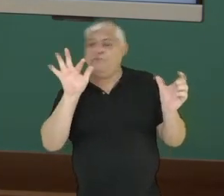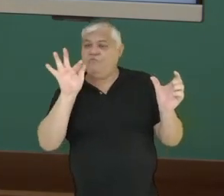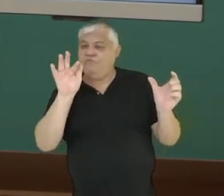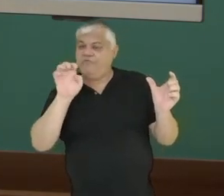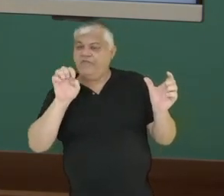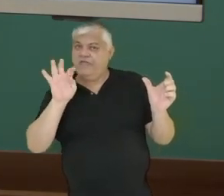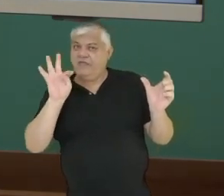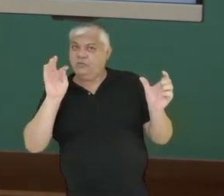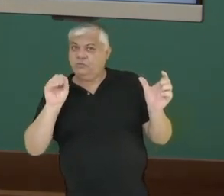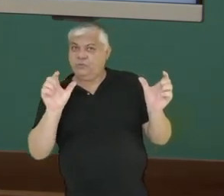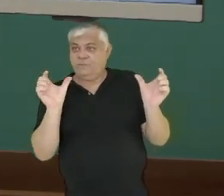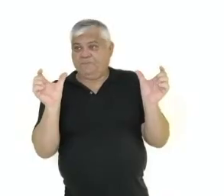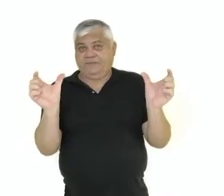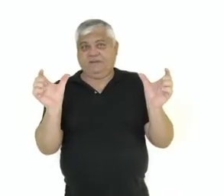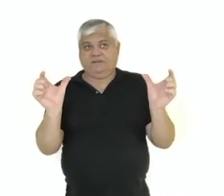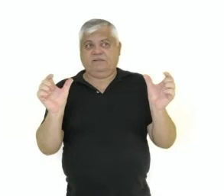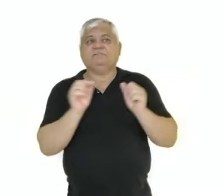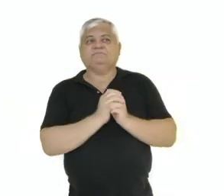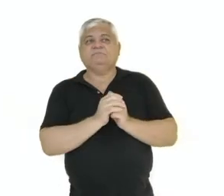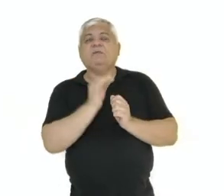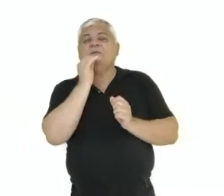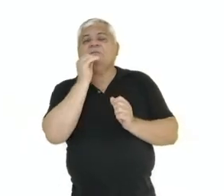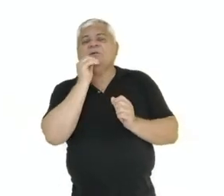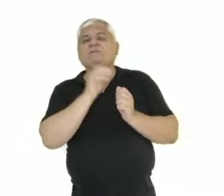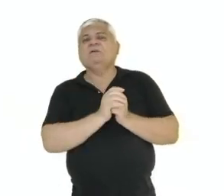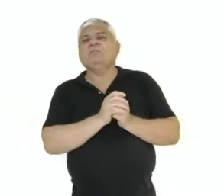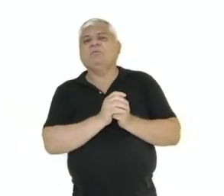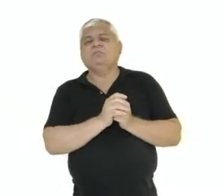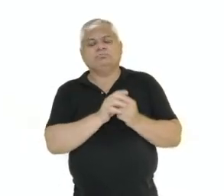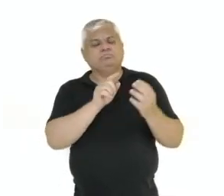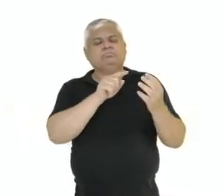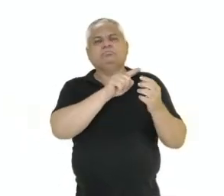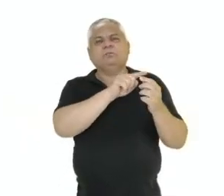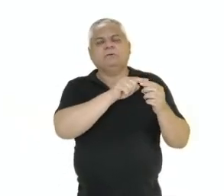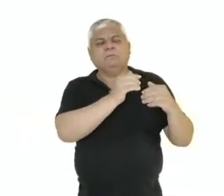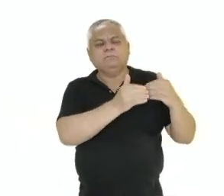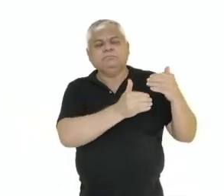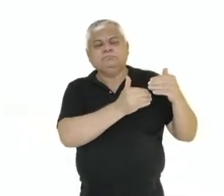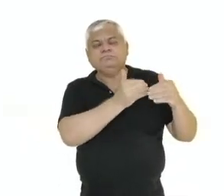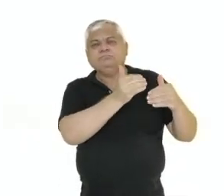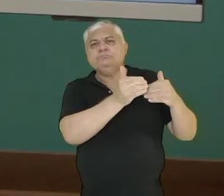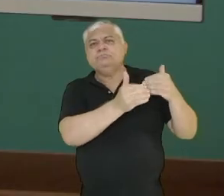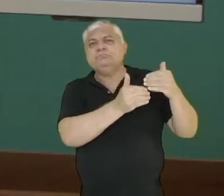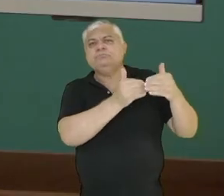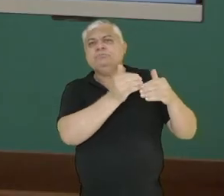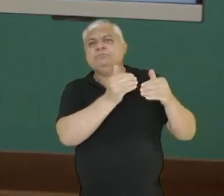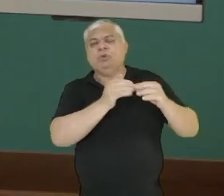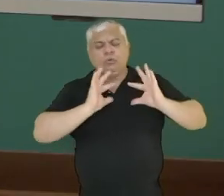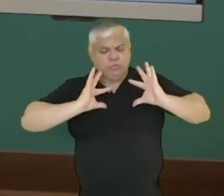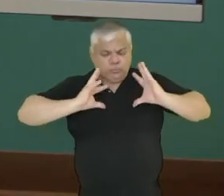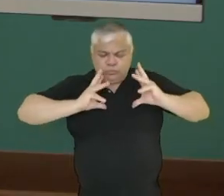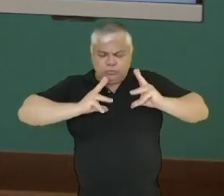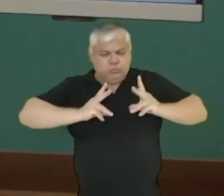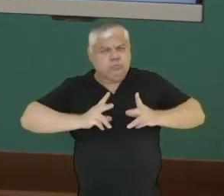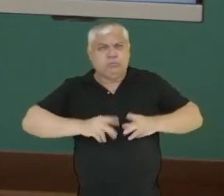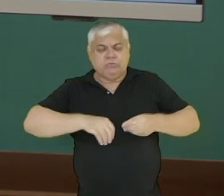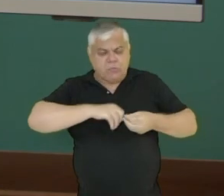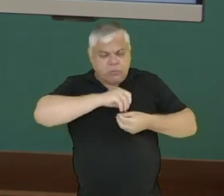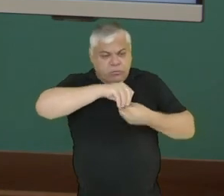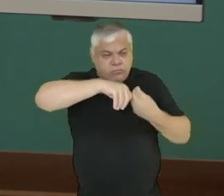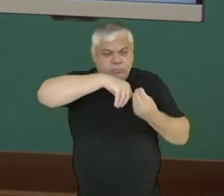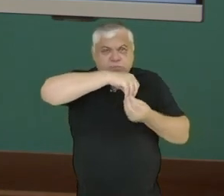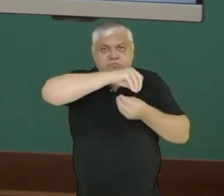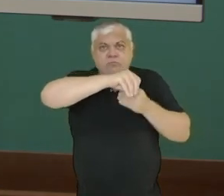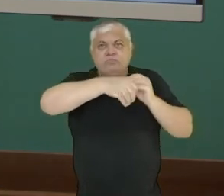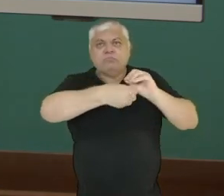olha. Nesse período embrionário, ocorre um grande desenvolvimento. todas as estruturas vão ser formadas